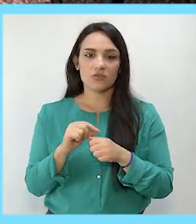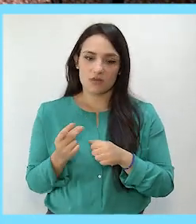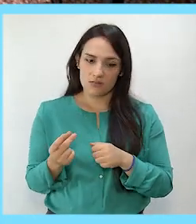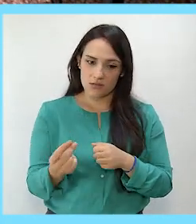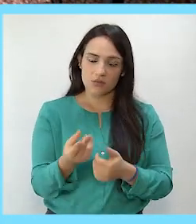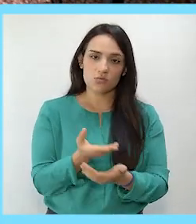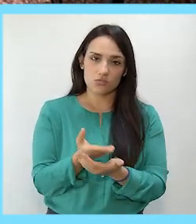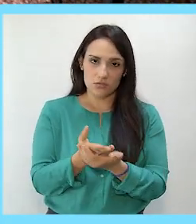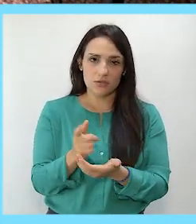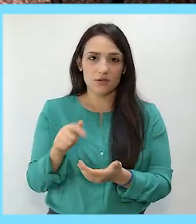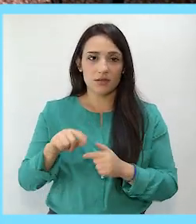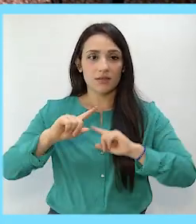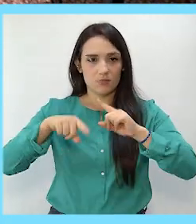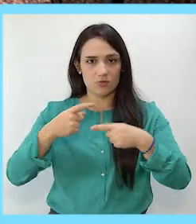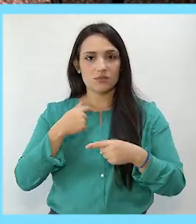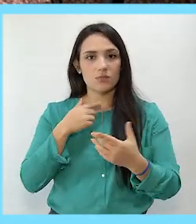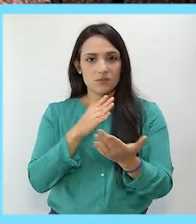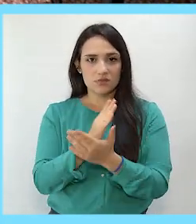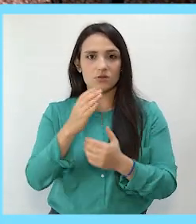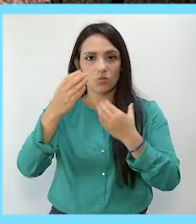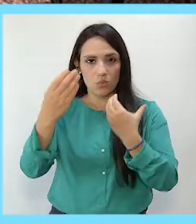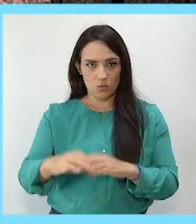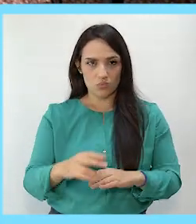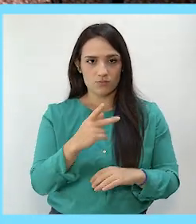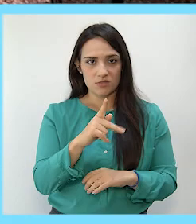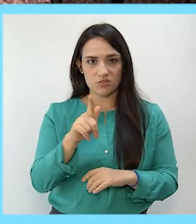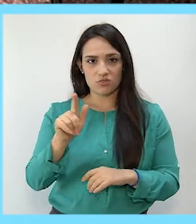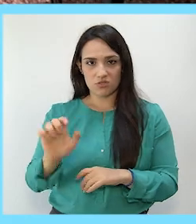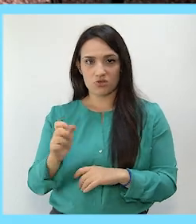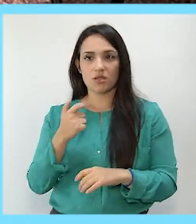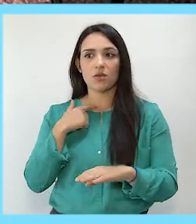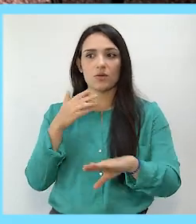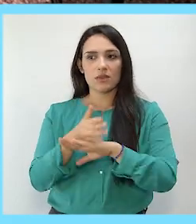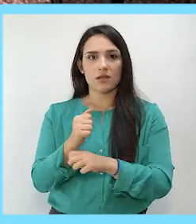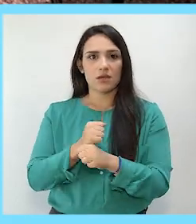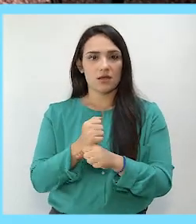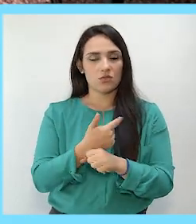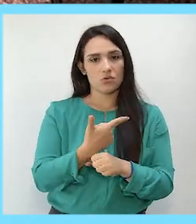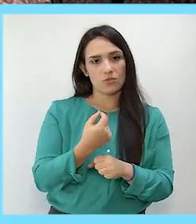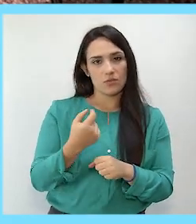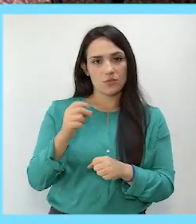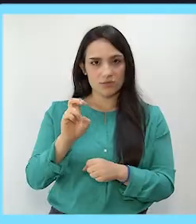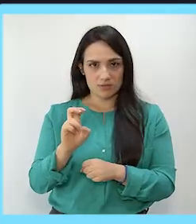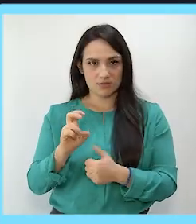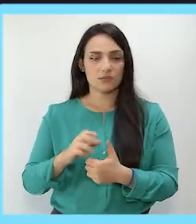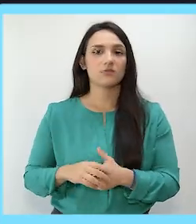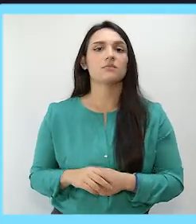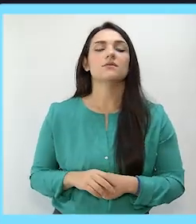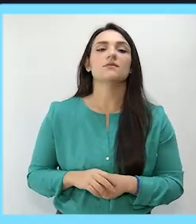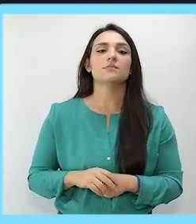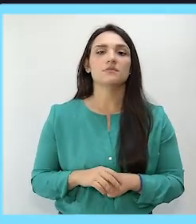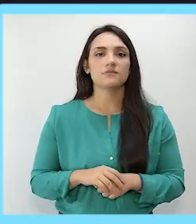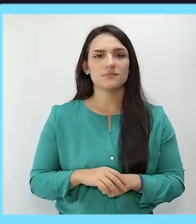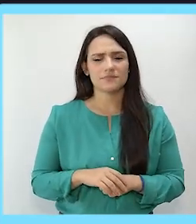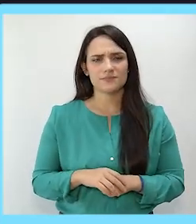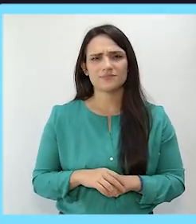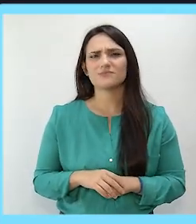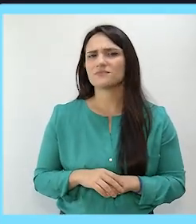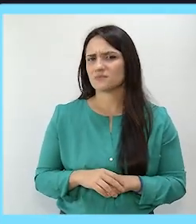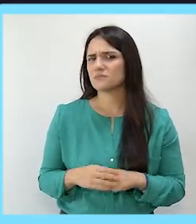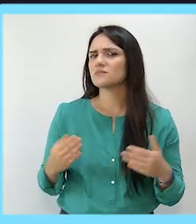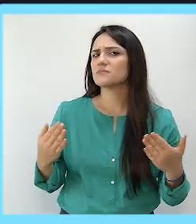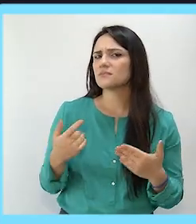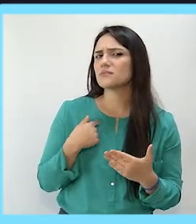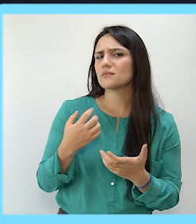estudando, aí que eu passei no concurso da PGE. Eu entrei na Procuradoria-Geral do Estado em 2005. 2005. Isso. Mas e aí, deixa eu